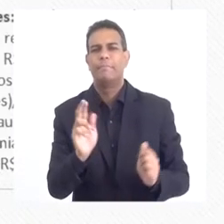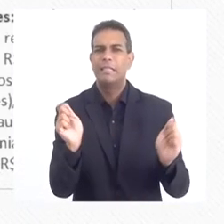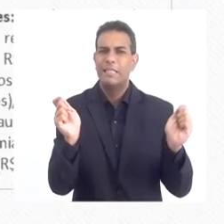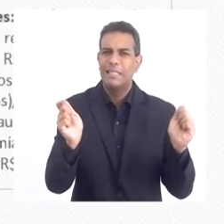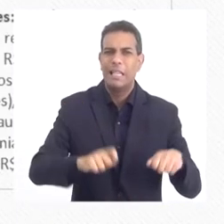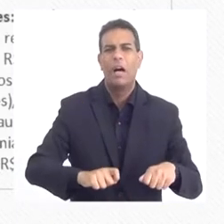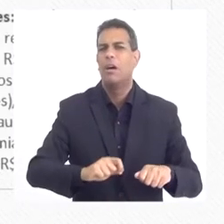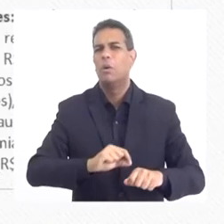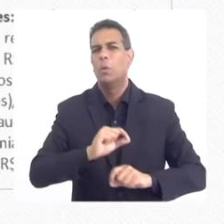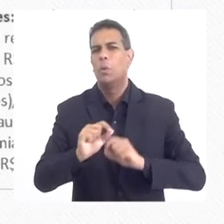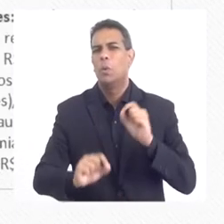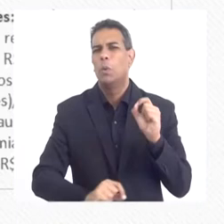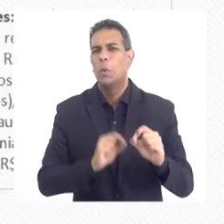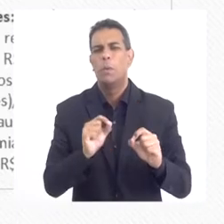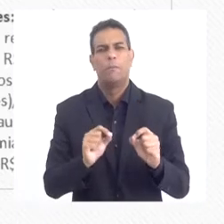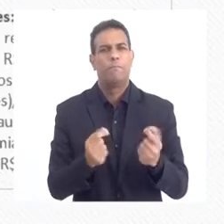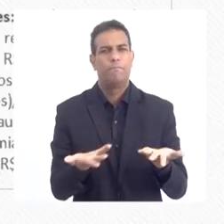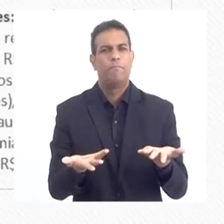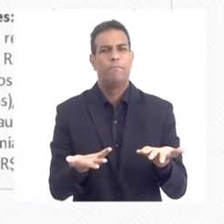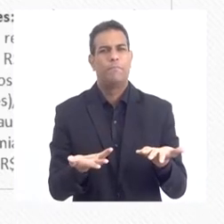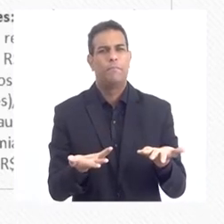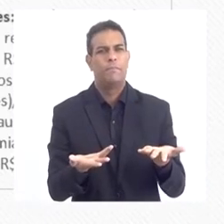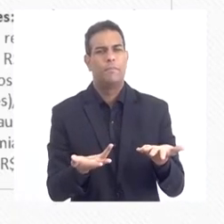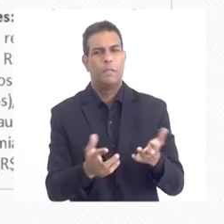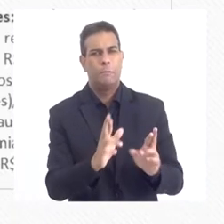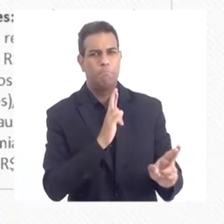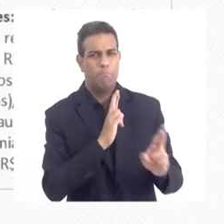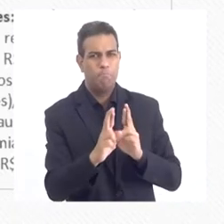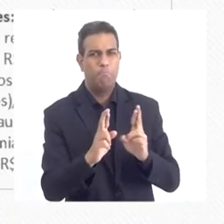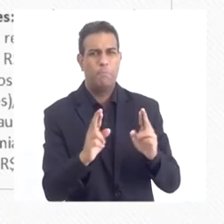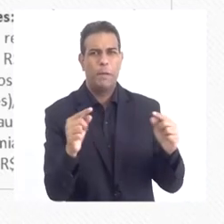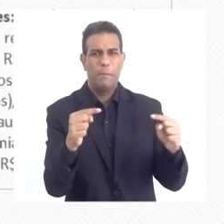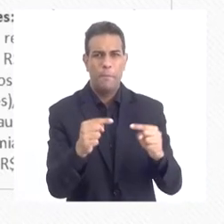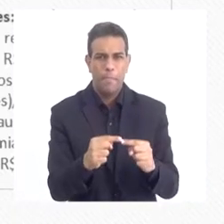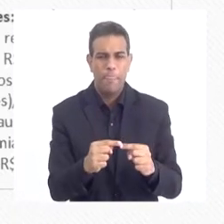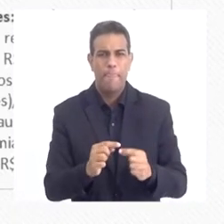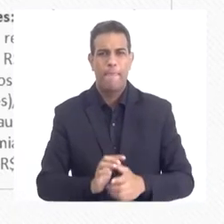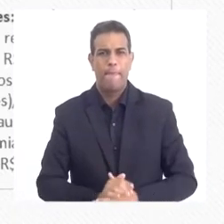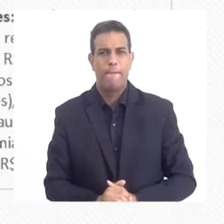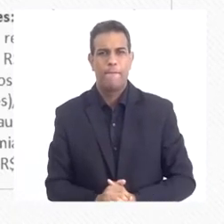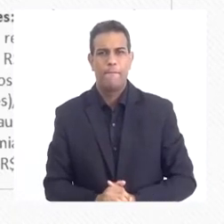eu respondi, né, ao repórter, que